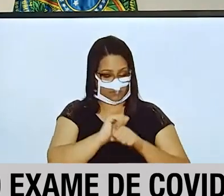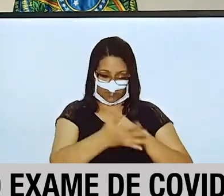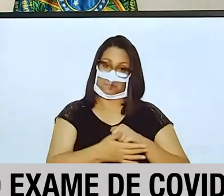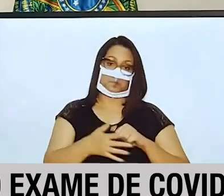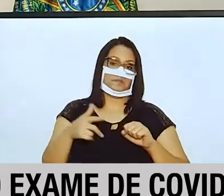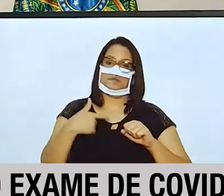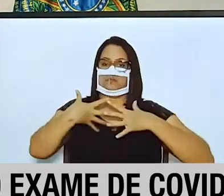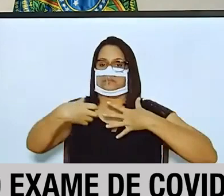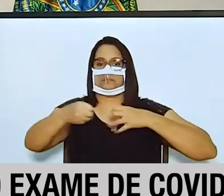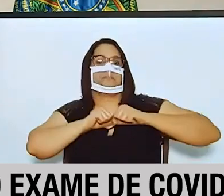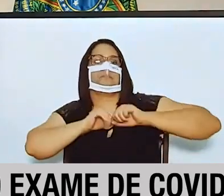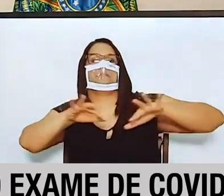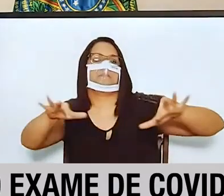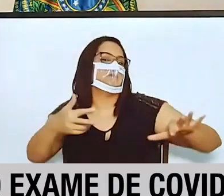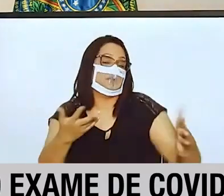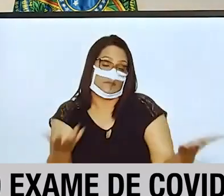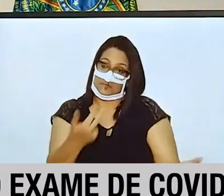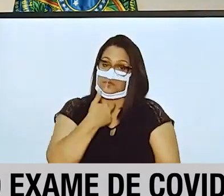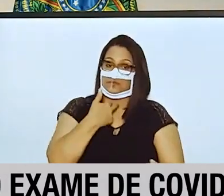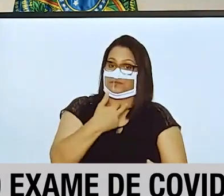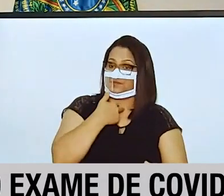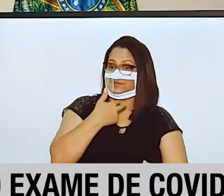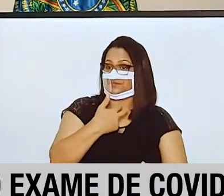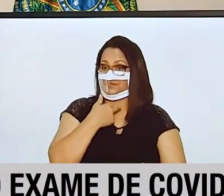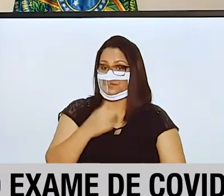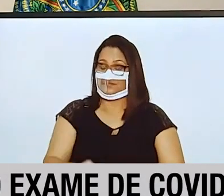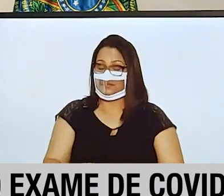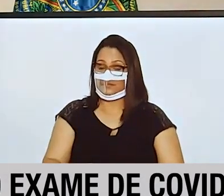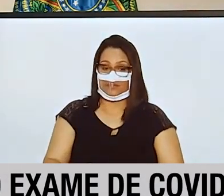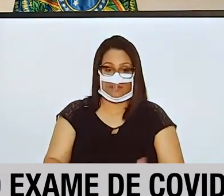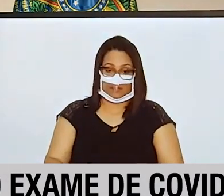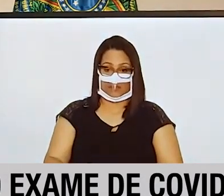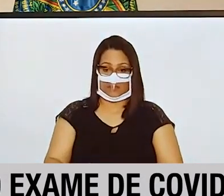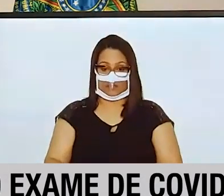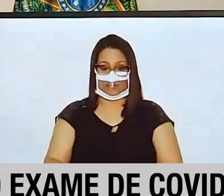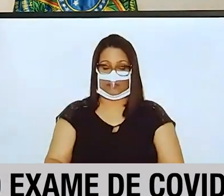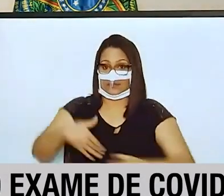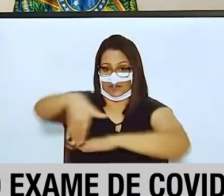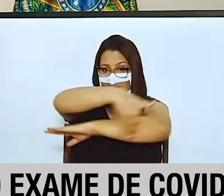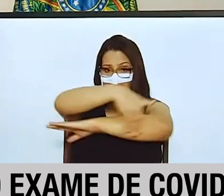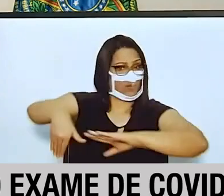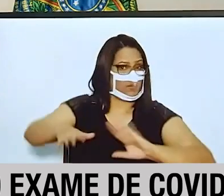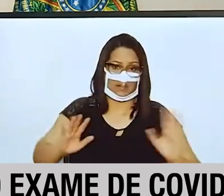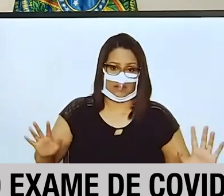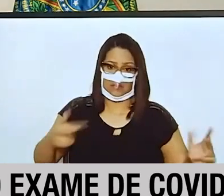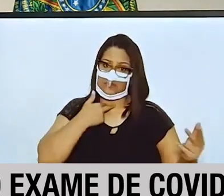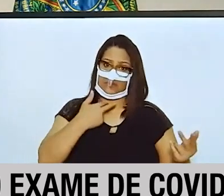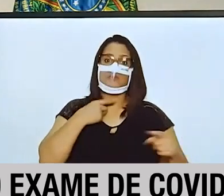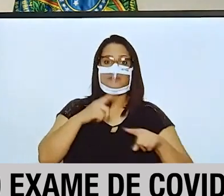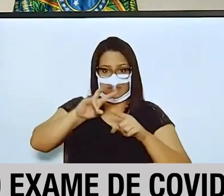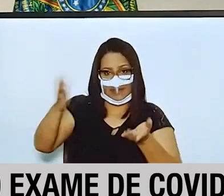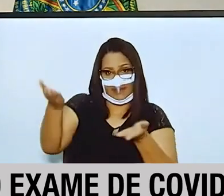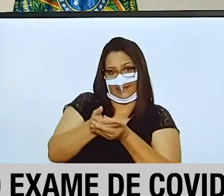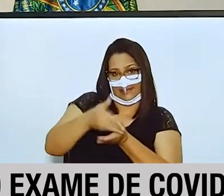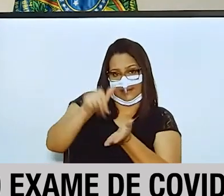com esse protocolo, entre aspas, eu vou tomar a pé disso melhor com o meu médico hoje à noite, eu não posso sair na rua, porque vai ter ação judicial